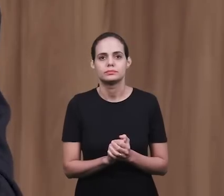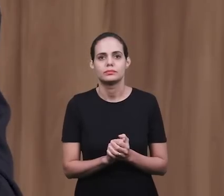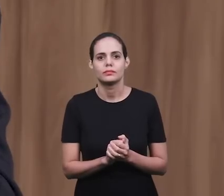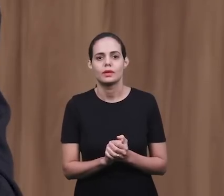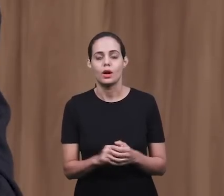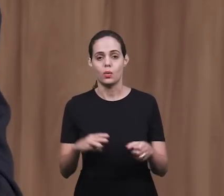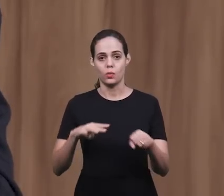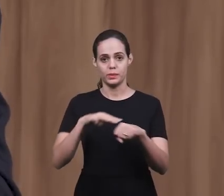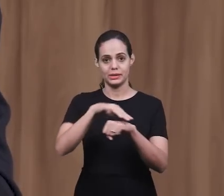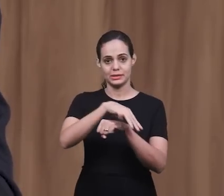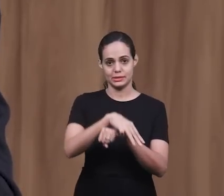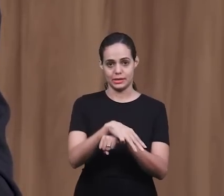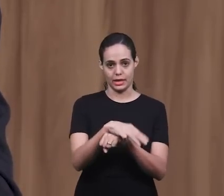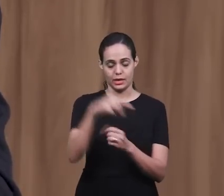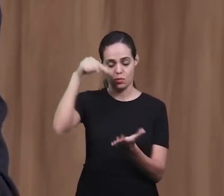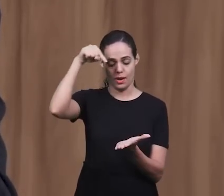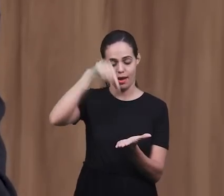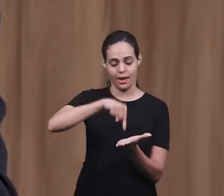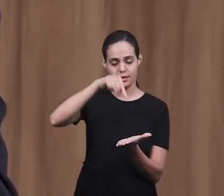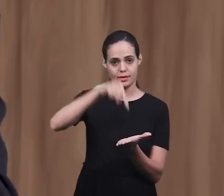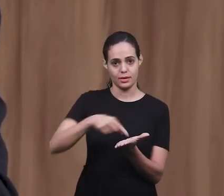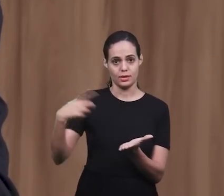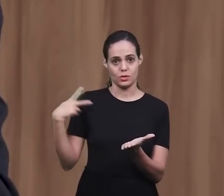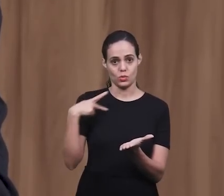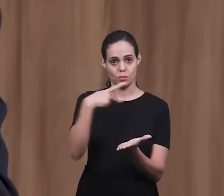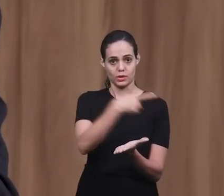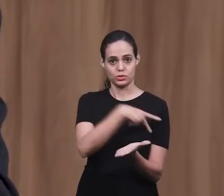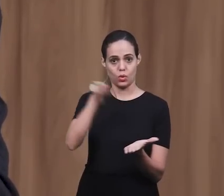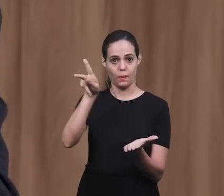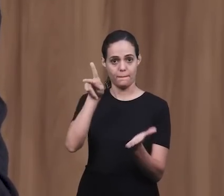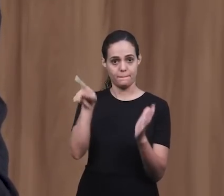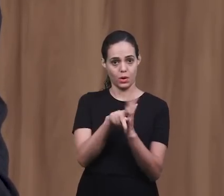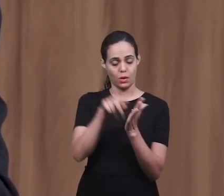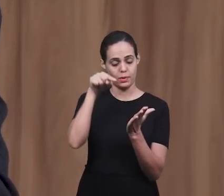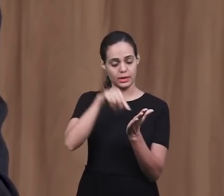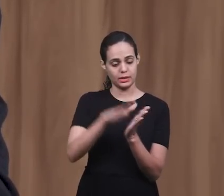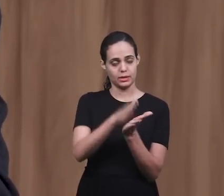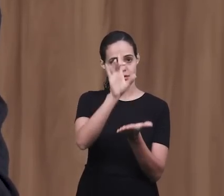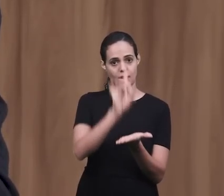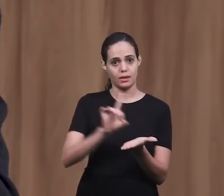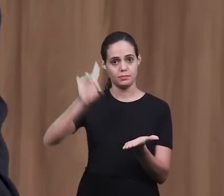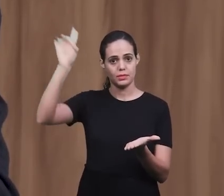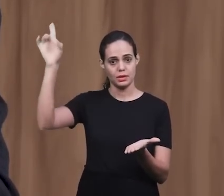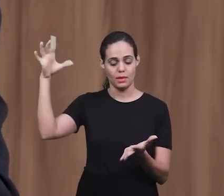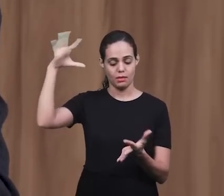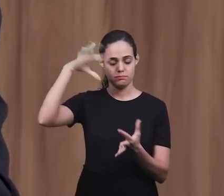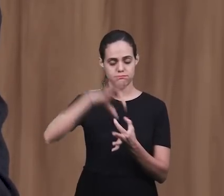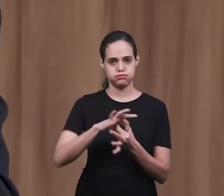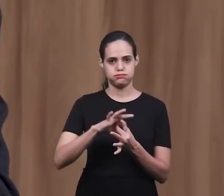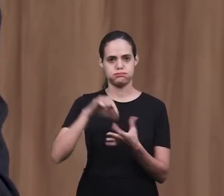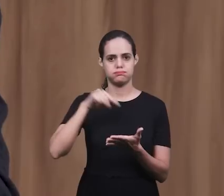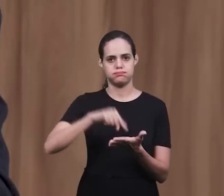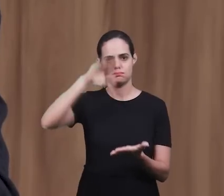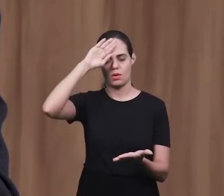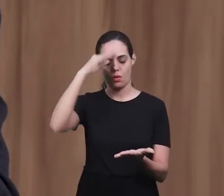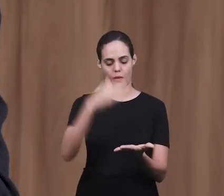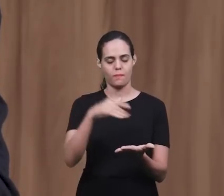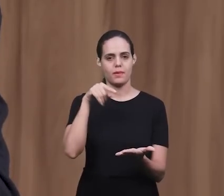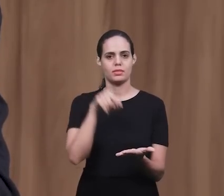na Bíblia. Ou seja, fomos levantados como pastores para